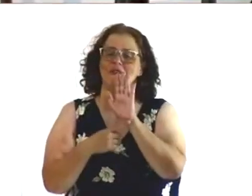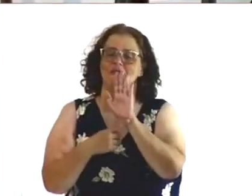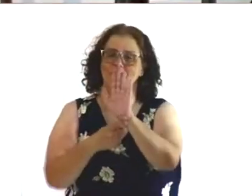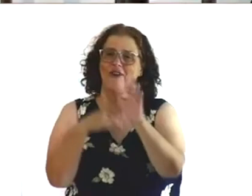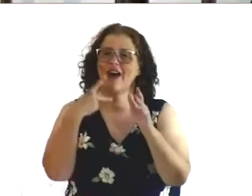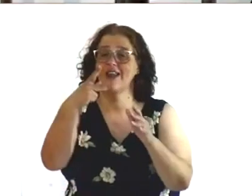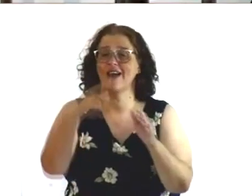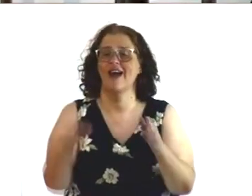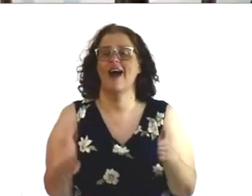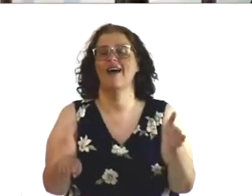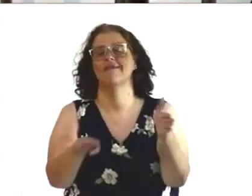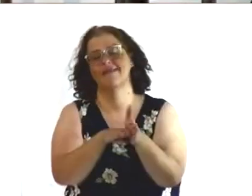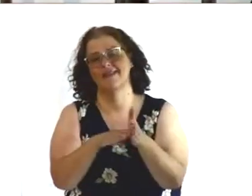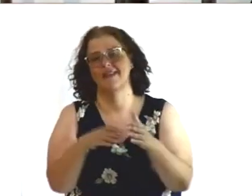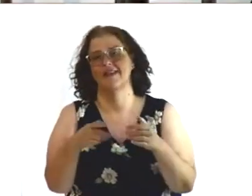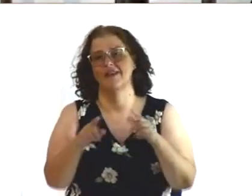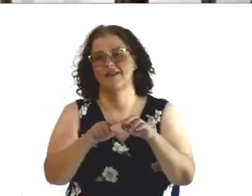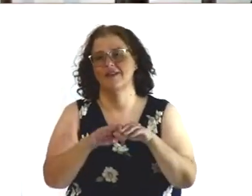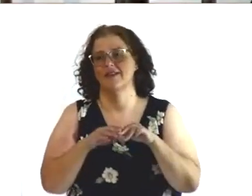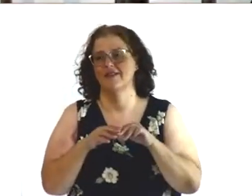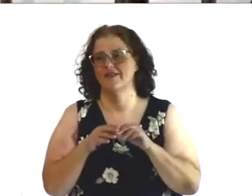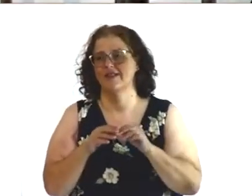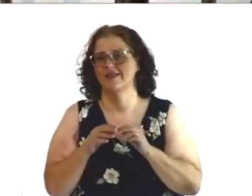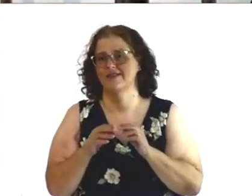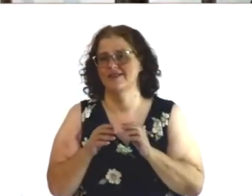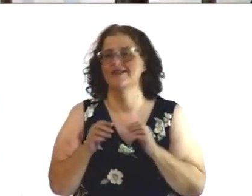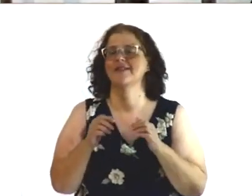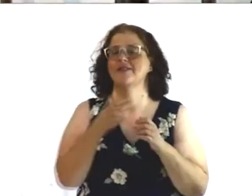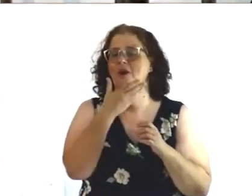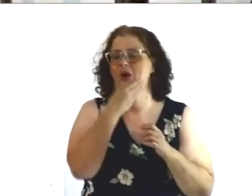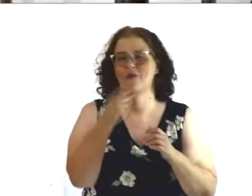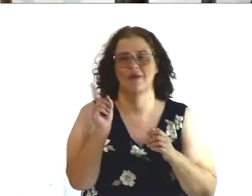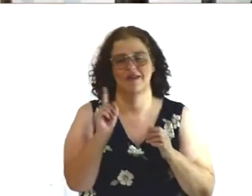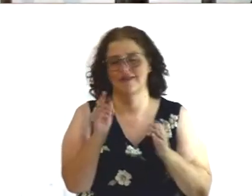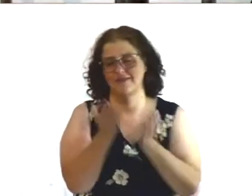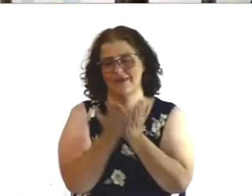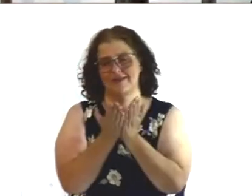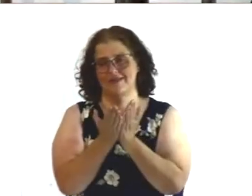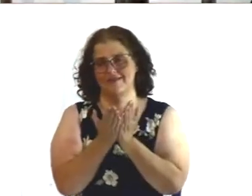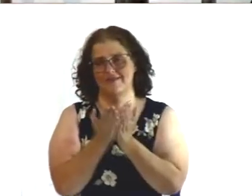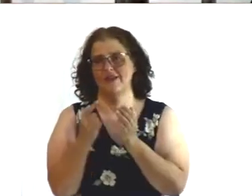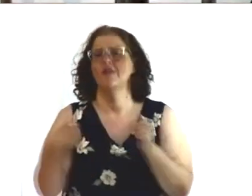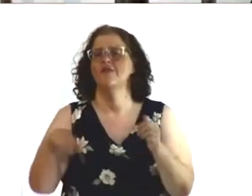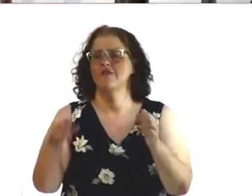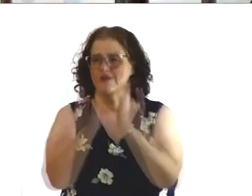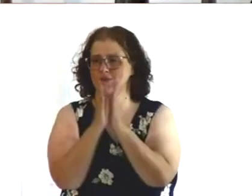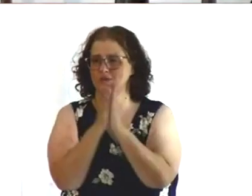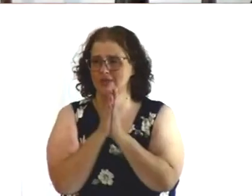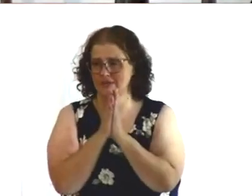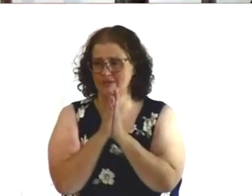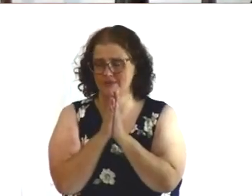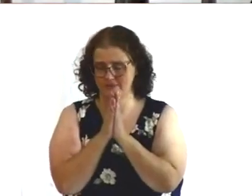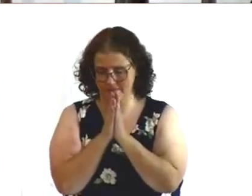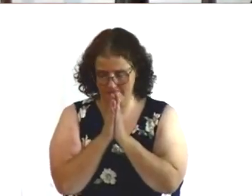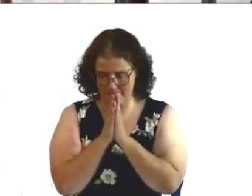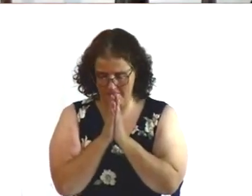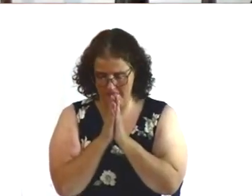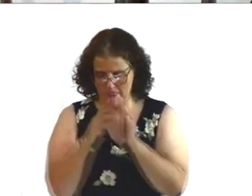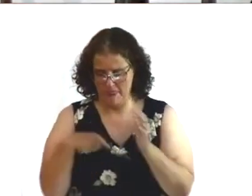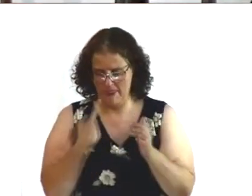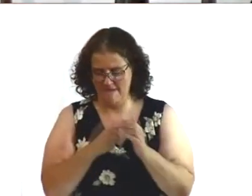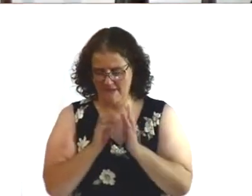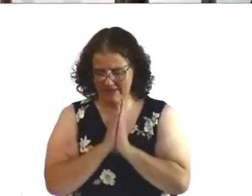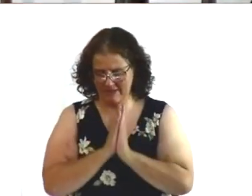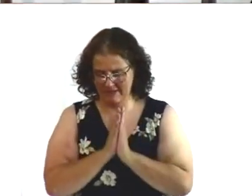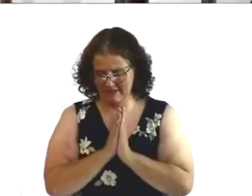verdade ao que veio. Oremos ao Senhor. Senhor nosso Deus, assim lemos a Tua palavra e assim esperamos coisas